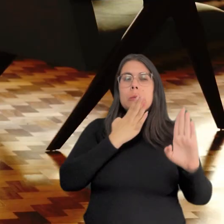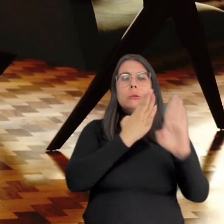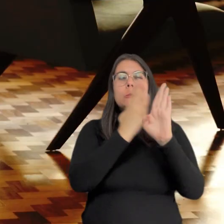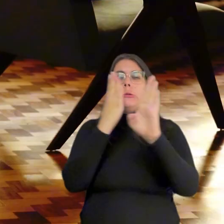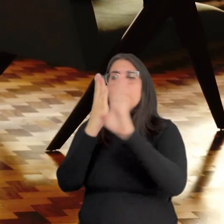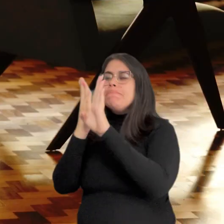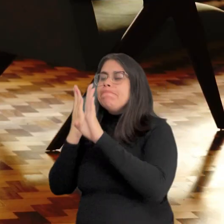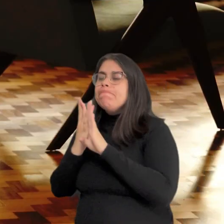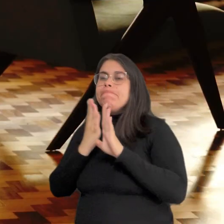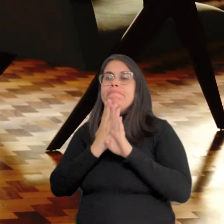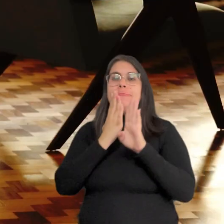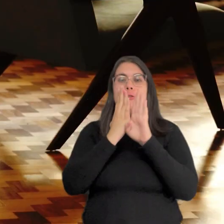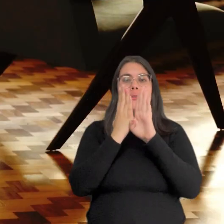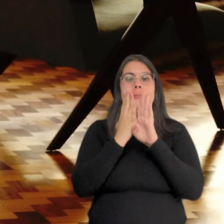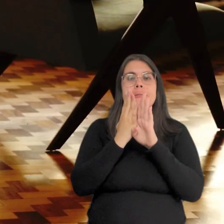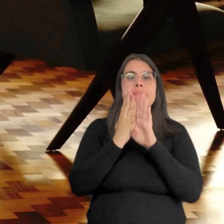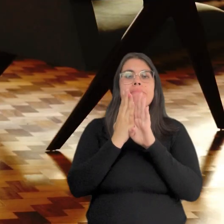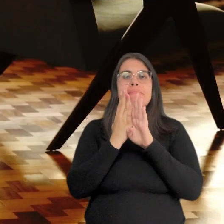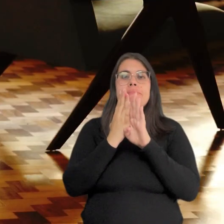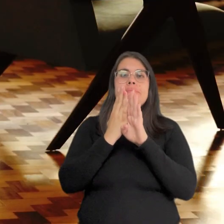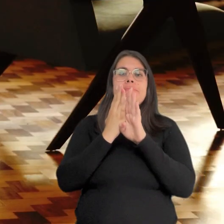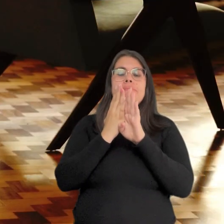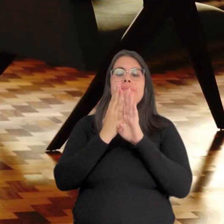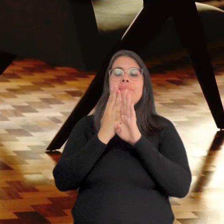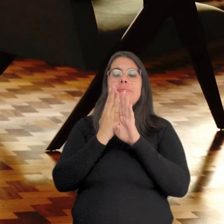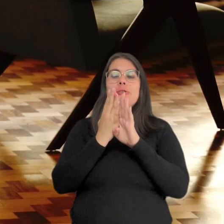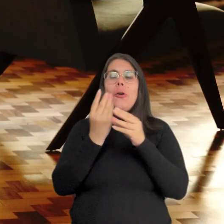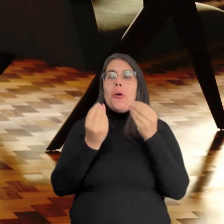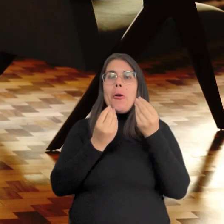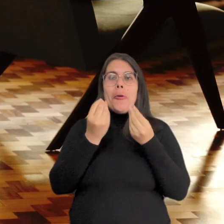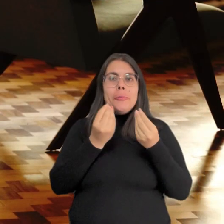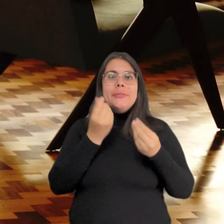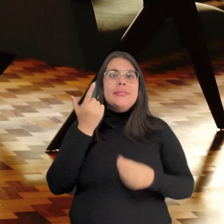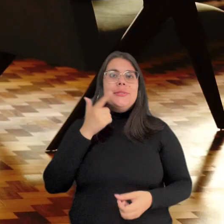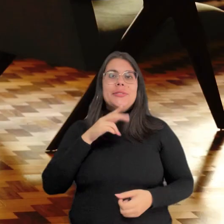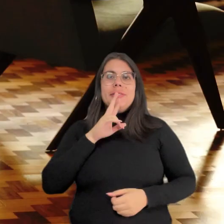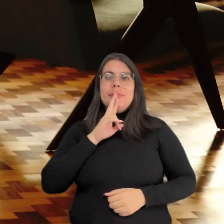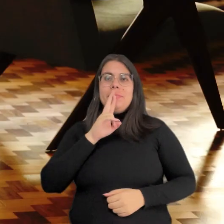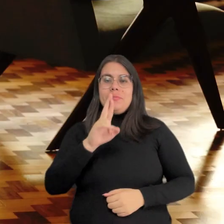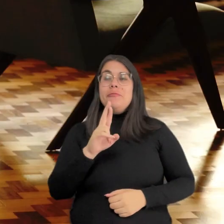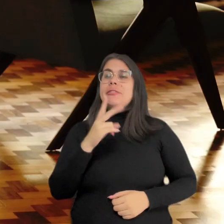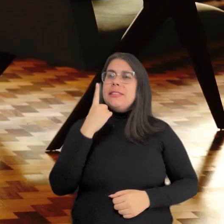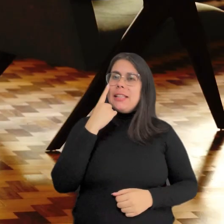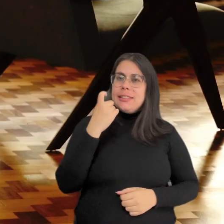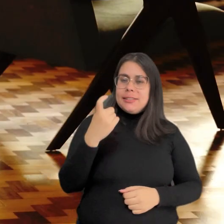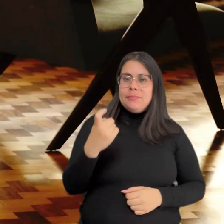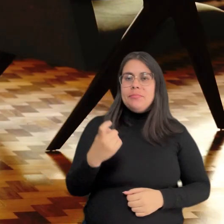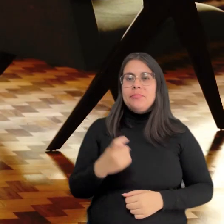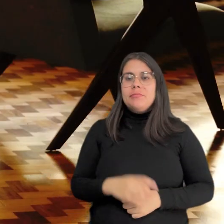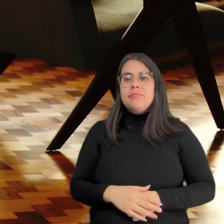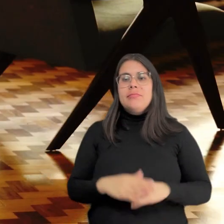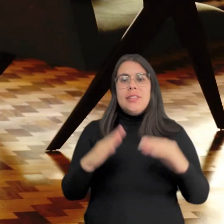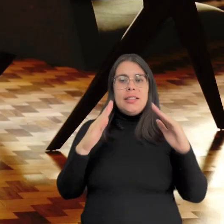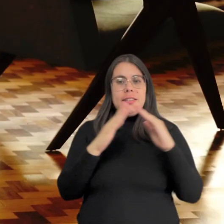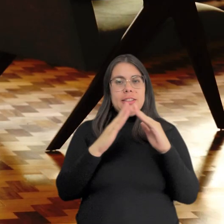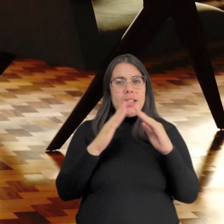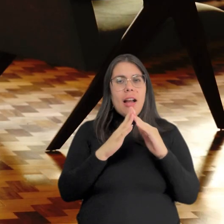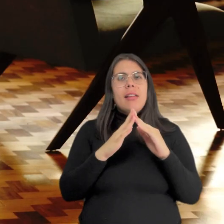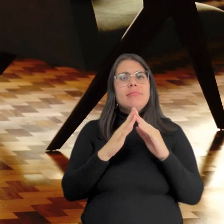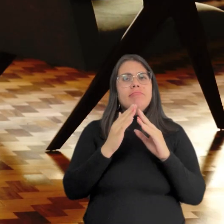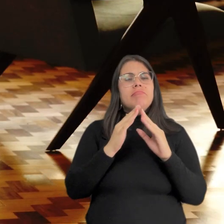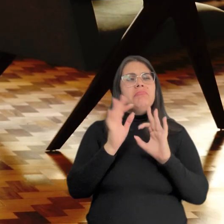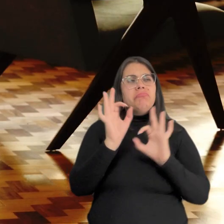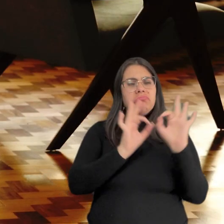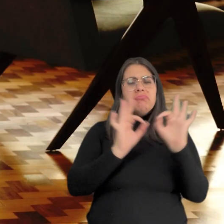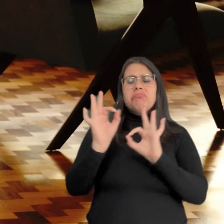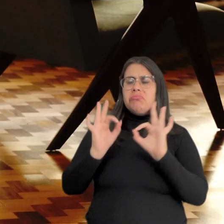descobrir essas soluções, né, foi muito interessante. A casa estava muito bem mantida, muito bem conservada.